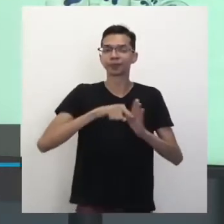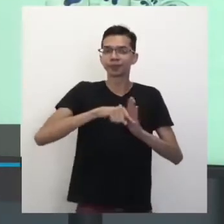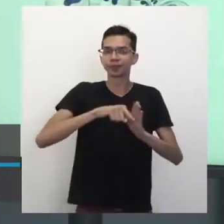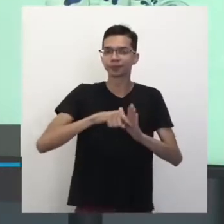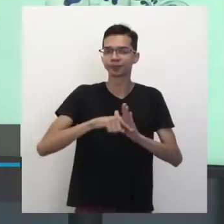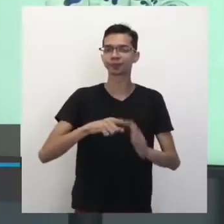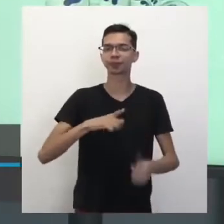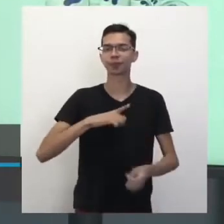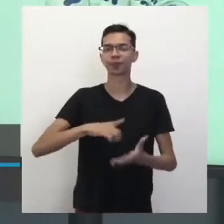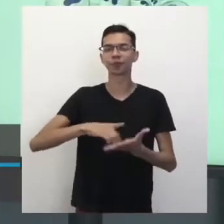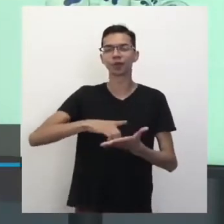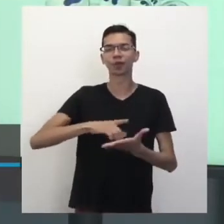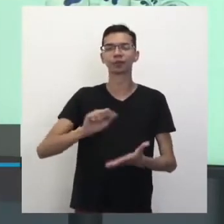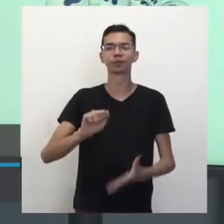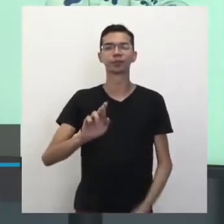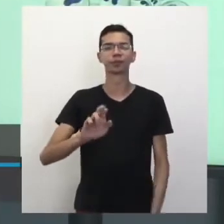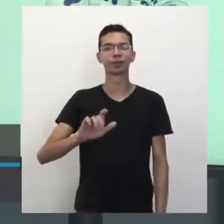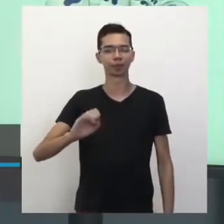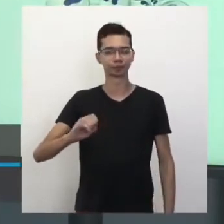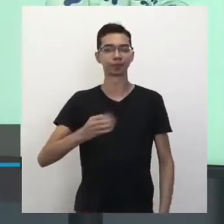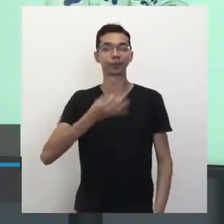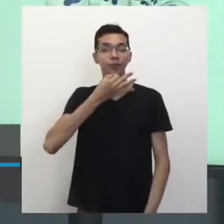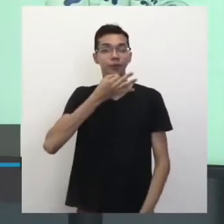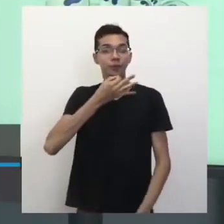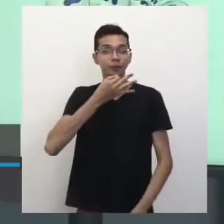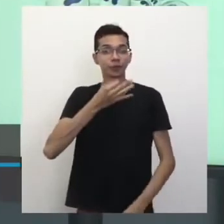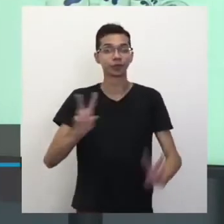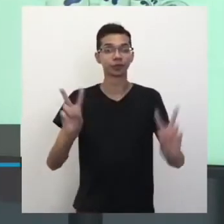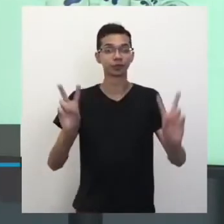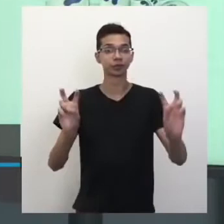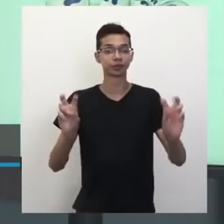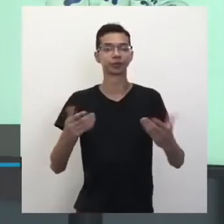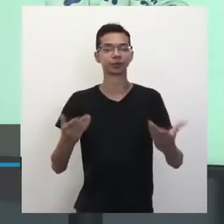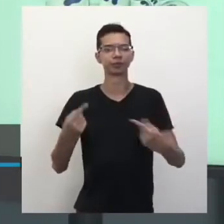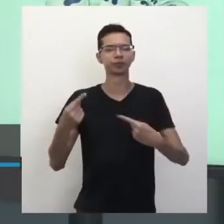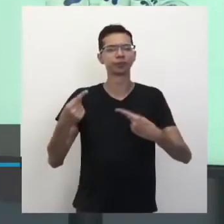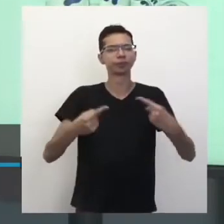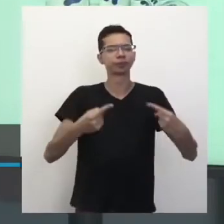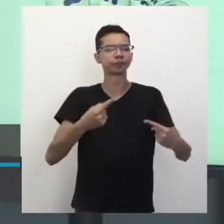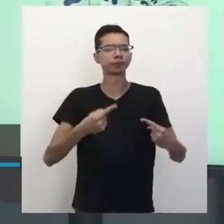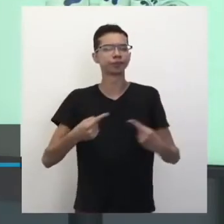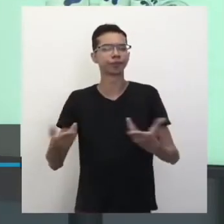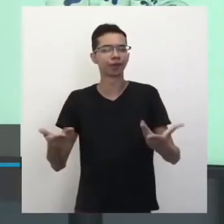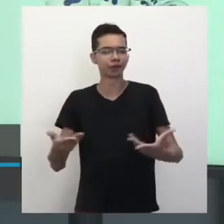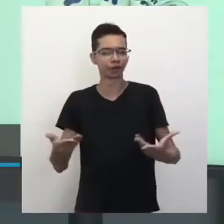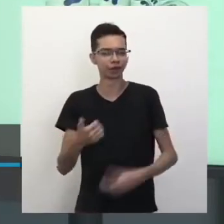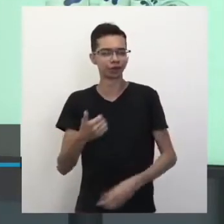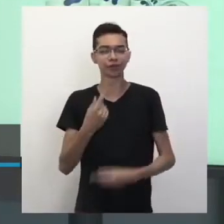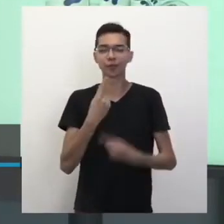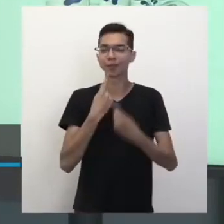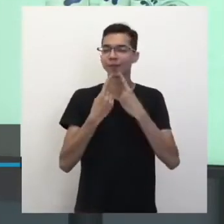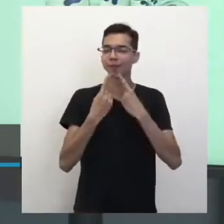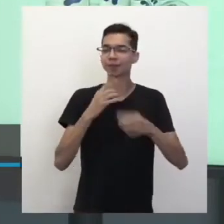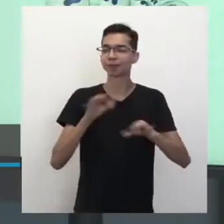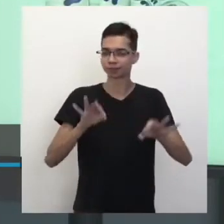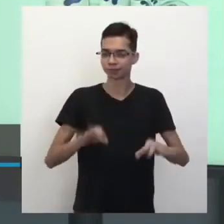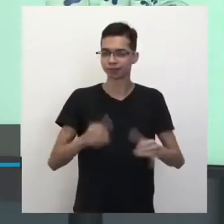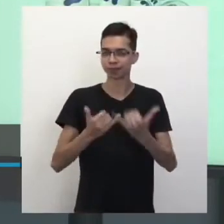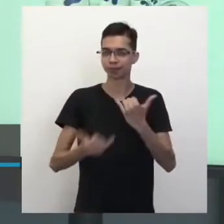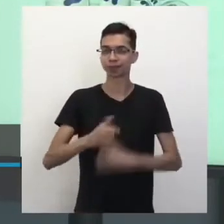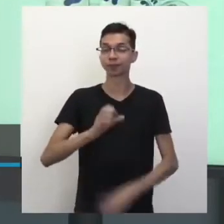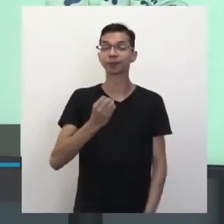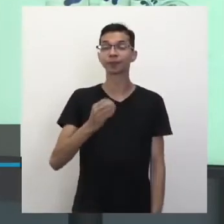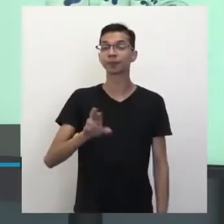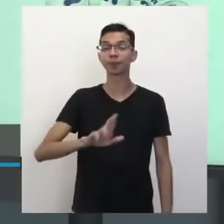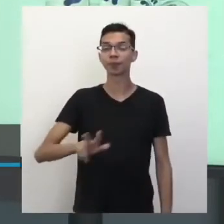seguinte, sobre opinar. Então, vamos discutir aí se realmente são semelhantes ou não. Segundo o dicionário Aurélio, opinar